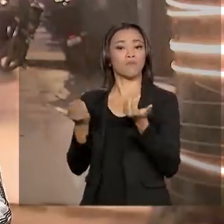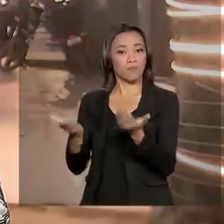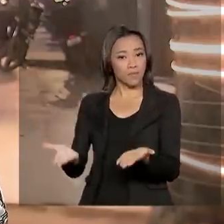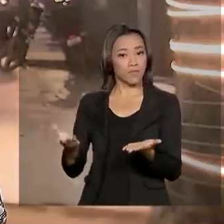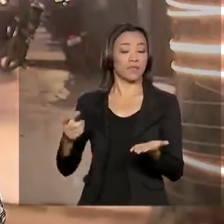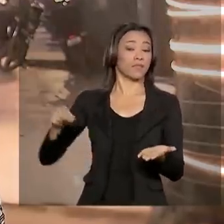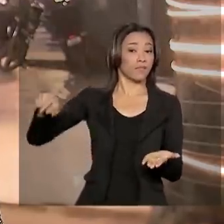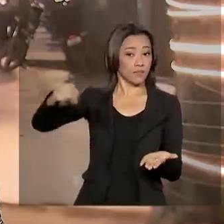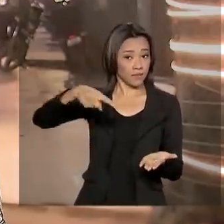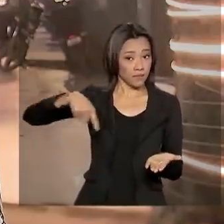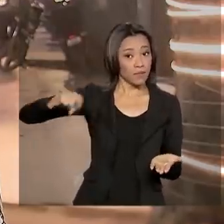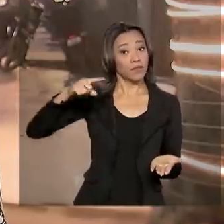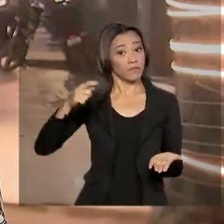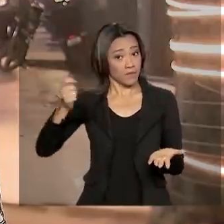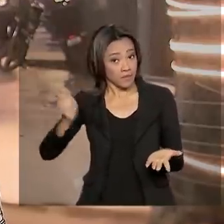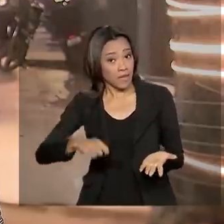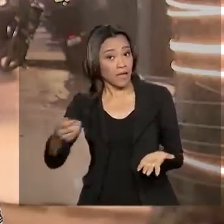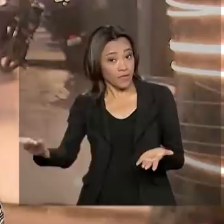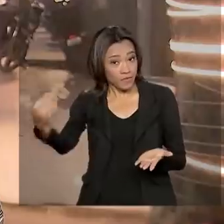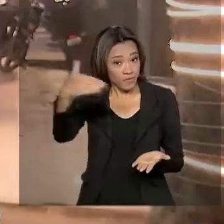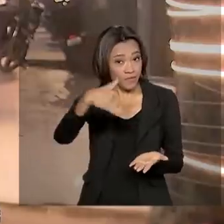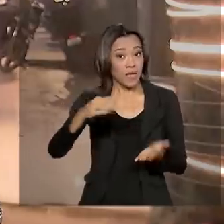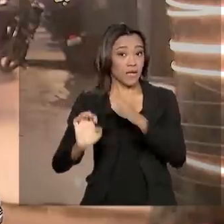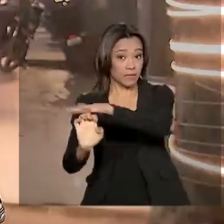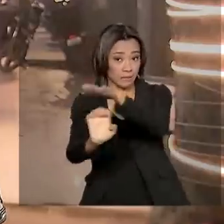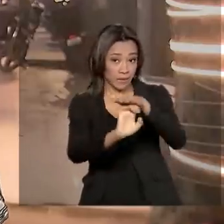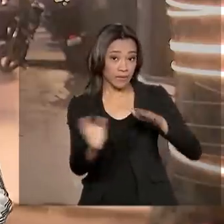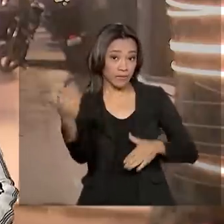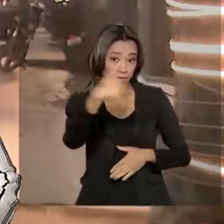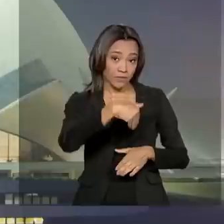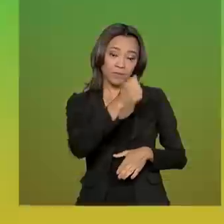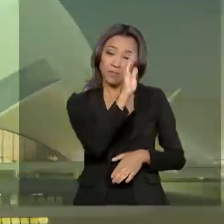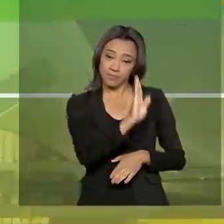favoráveis para se investir aí no Brasil. Acompanhe.